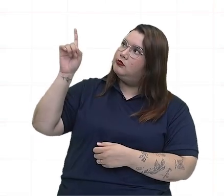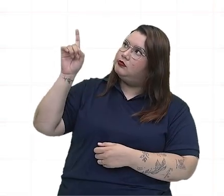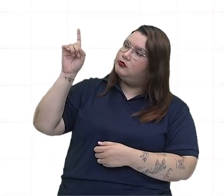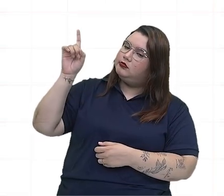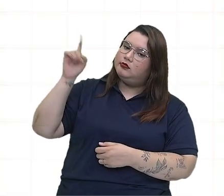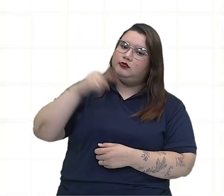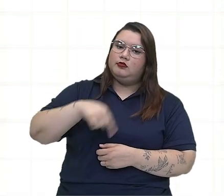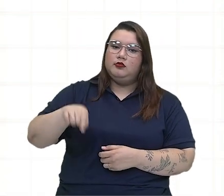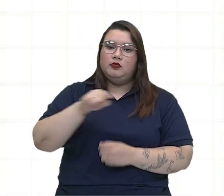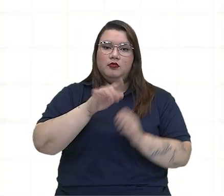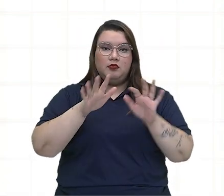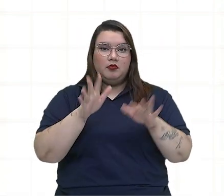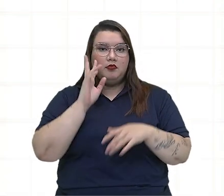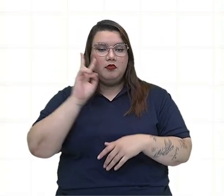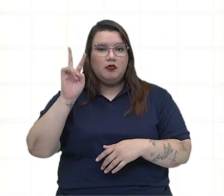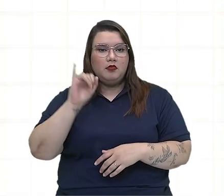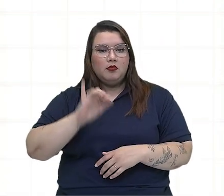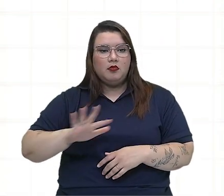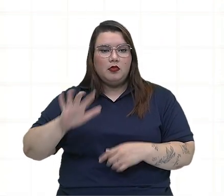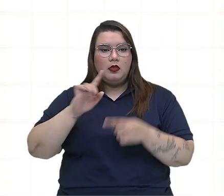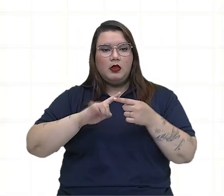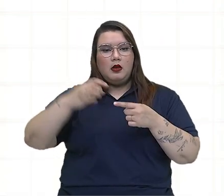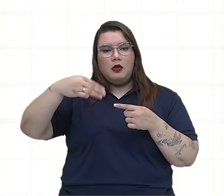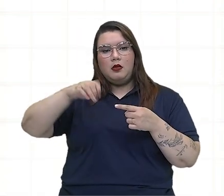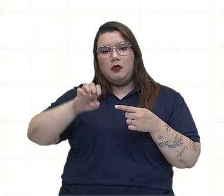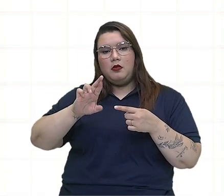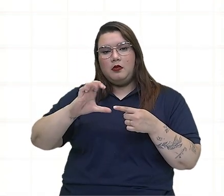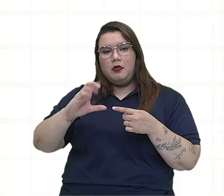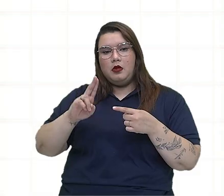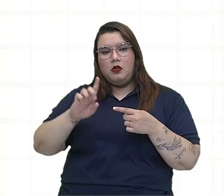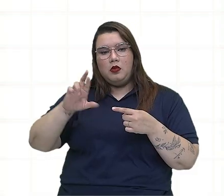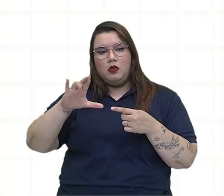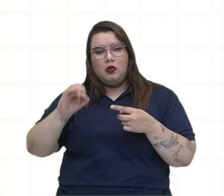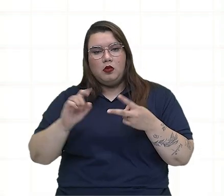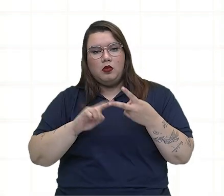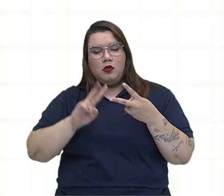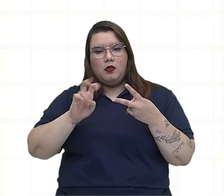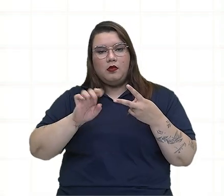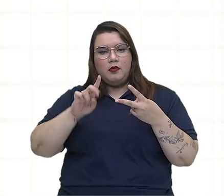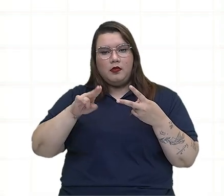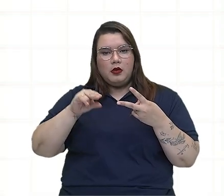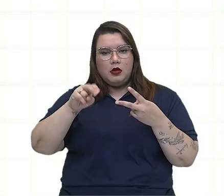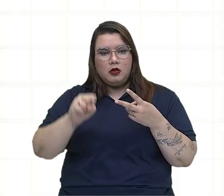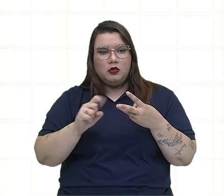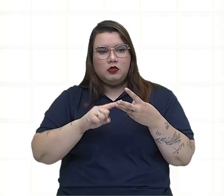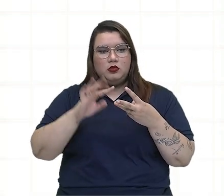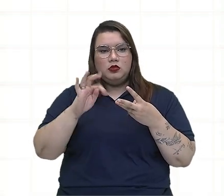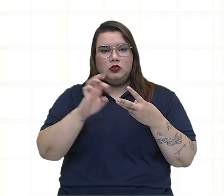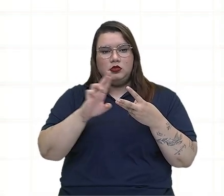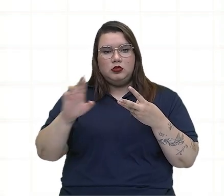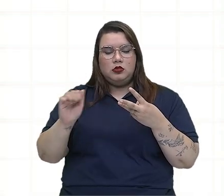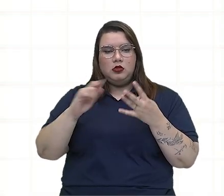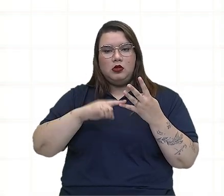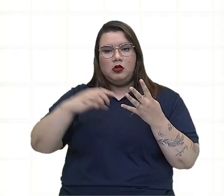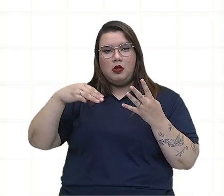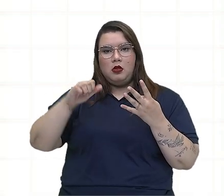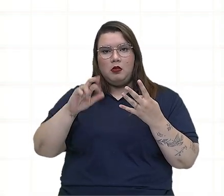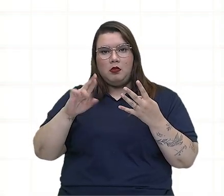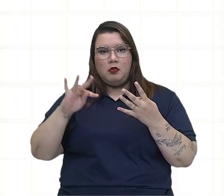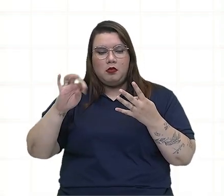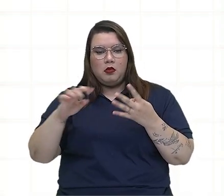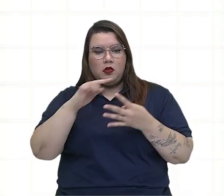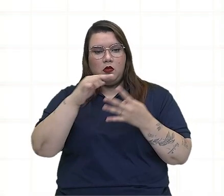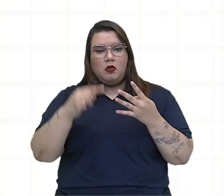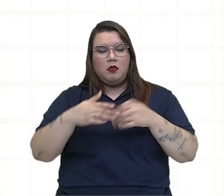planetas que vocês já estão enxergando, onde eu tenho Mercúrio, Vênus, Terra e Marte. Então, são os 4